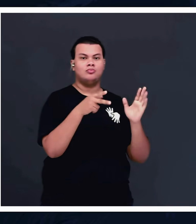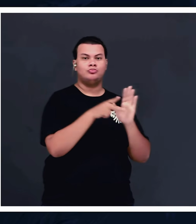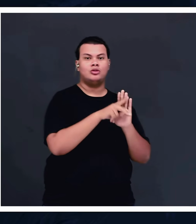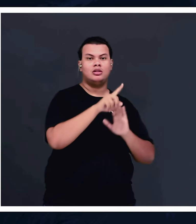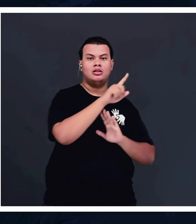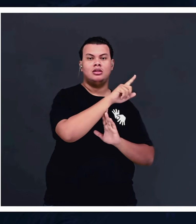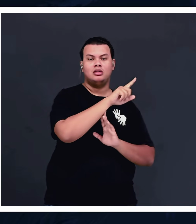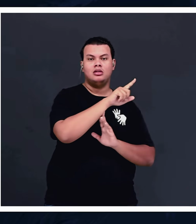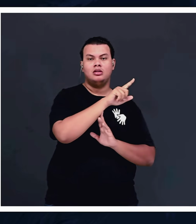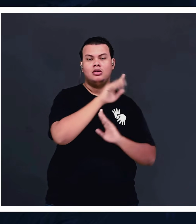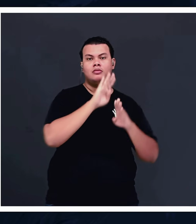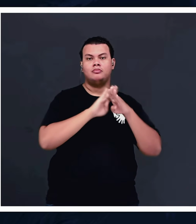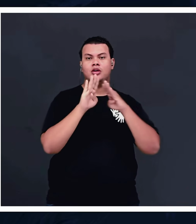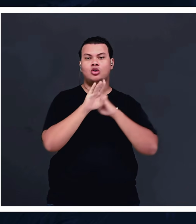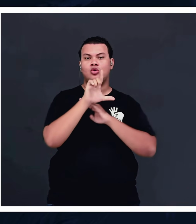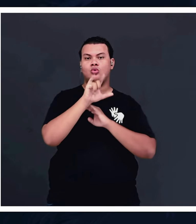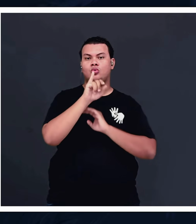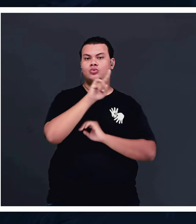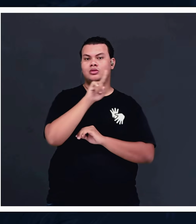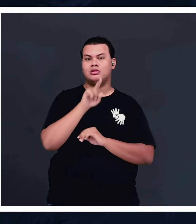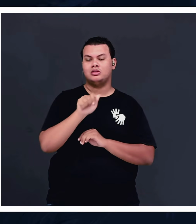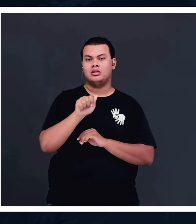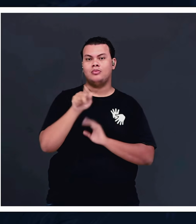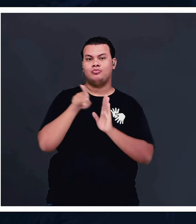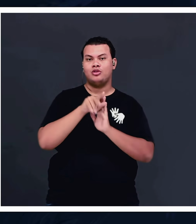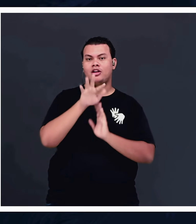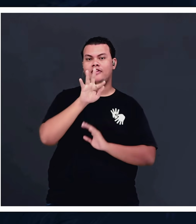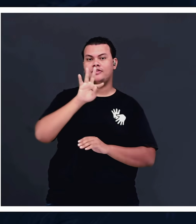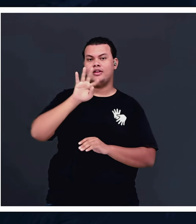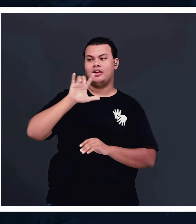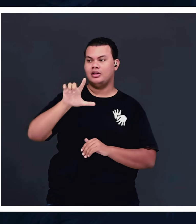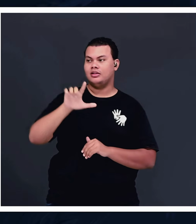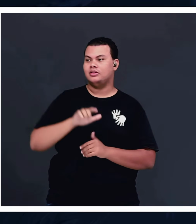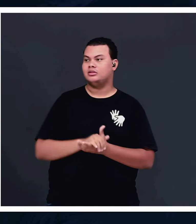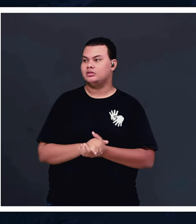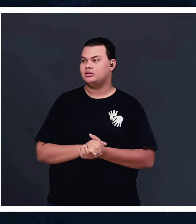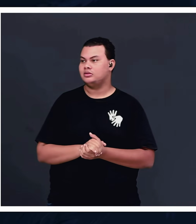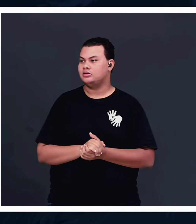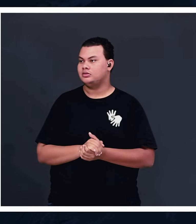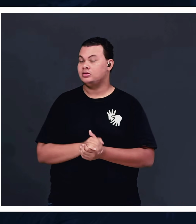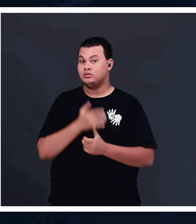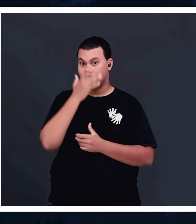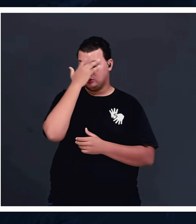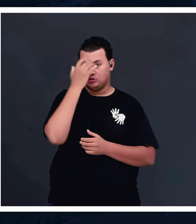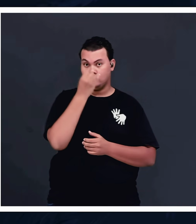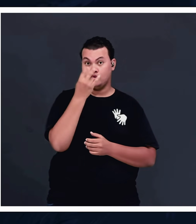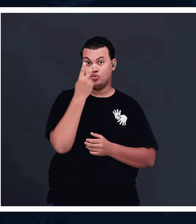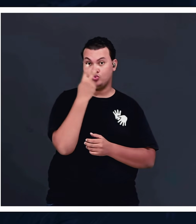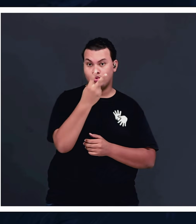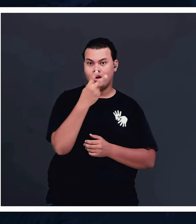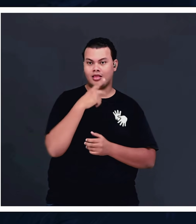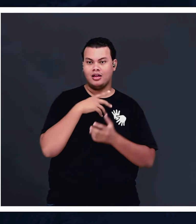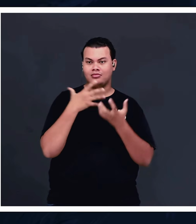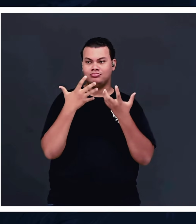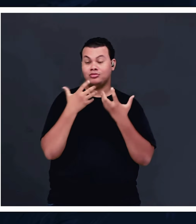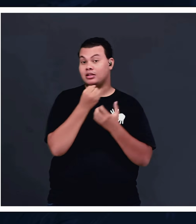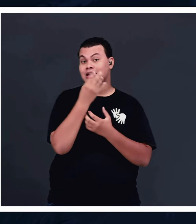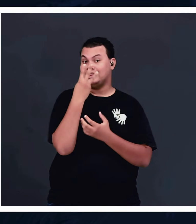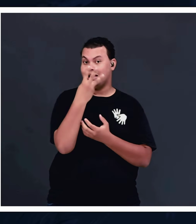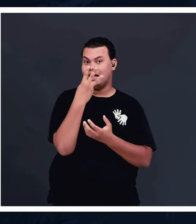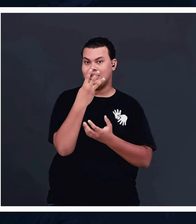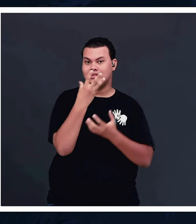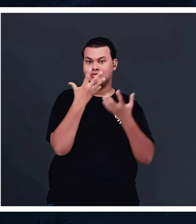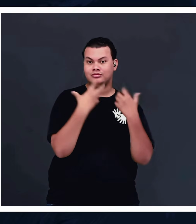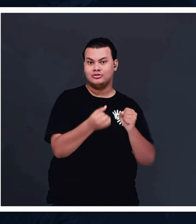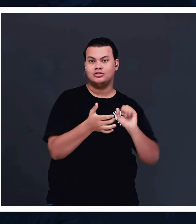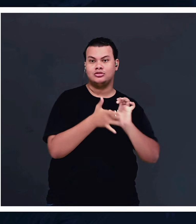no Luzia, né, Passos de Fé, né, no Luzia, que 2 pessoas aceitaram Jesus, na verdade 3, mas